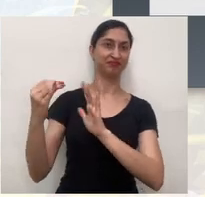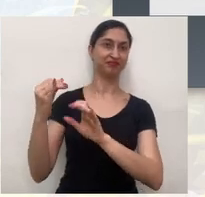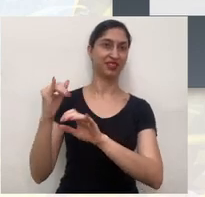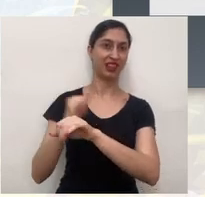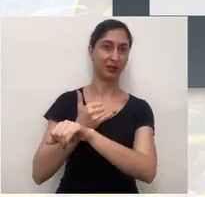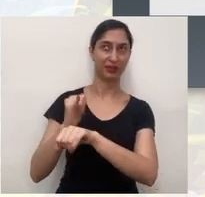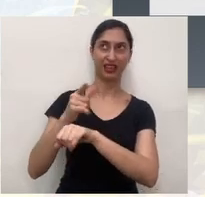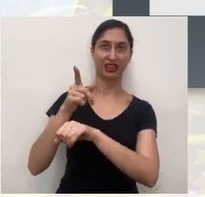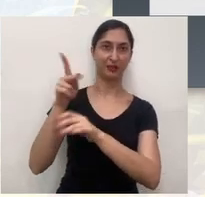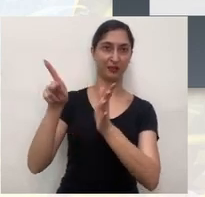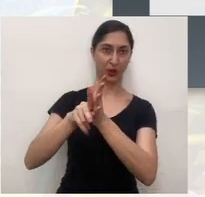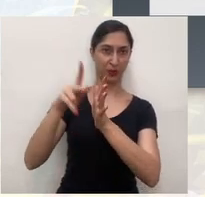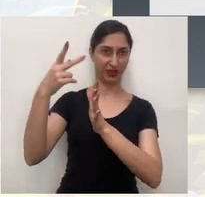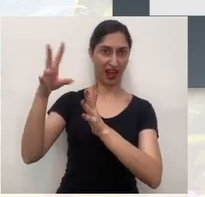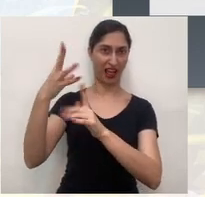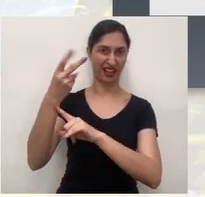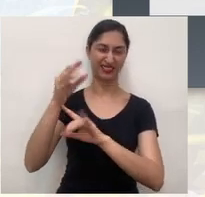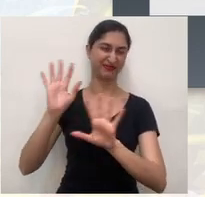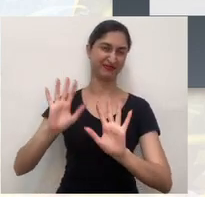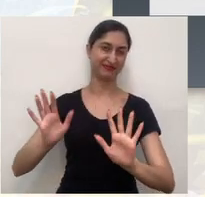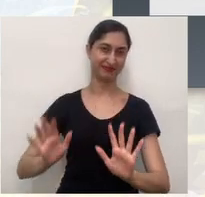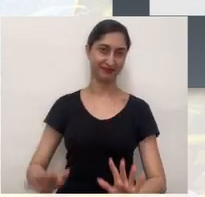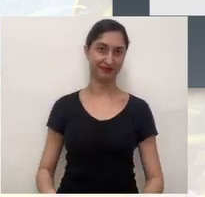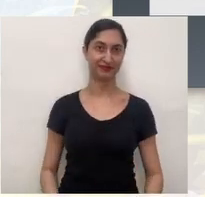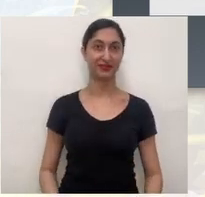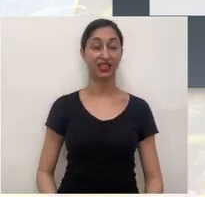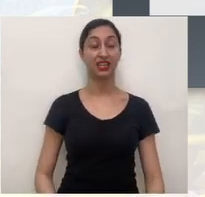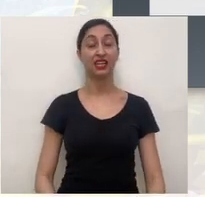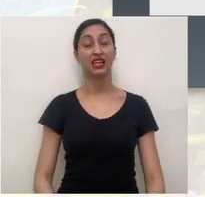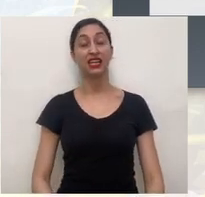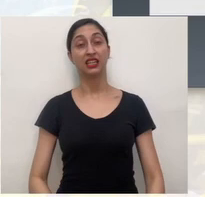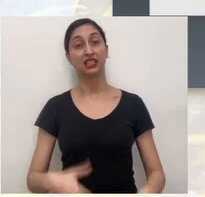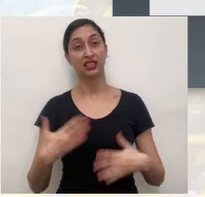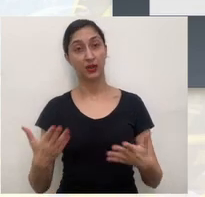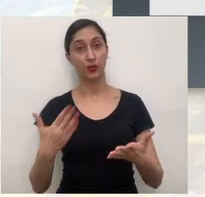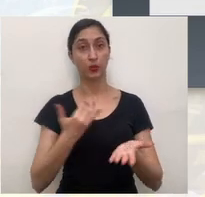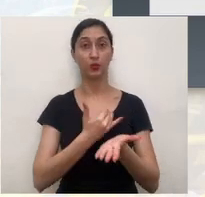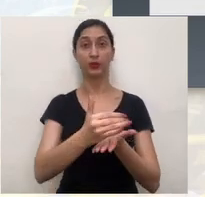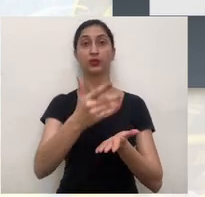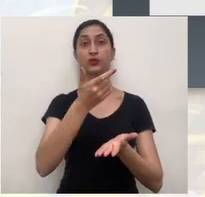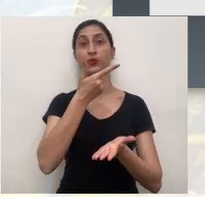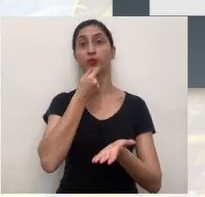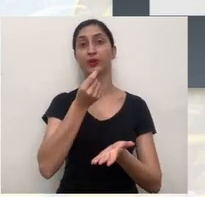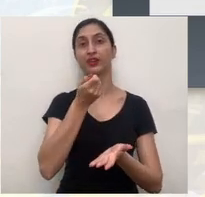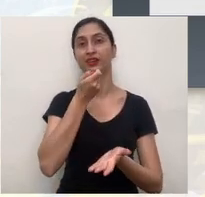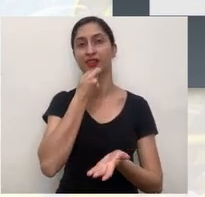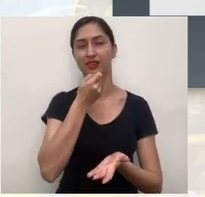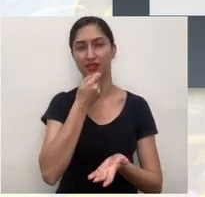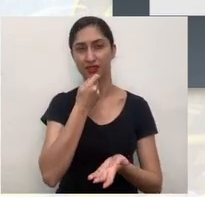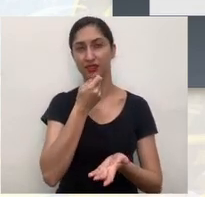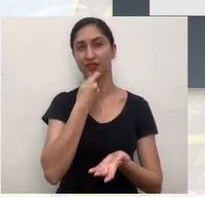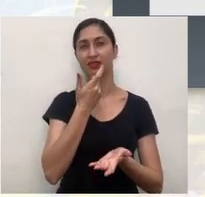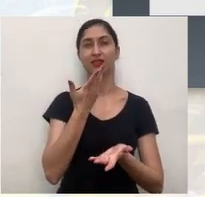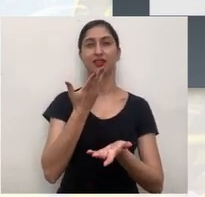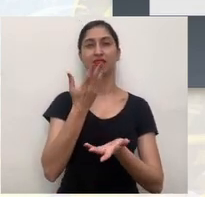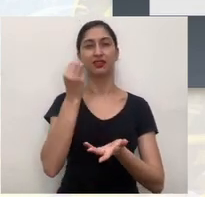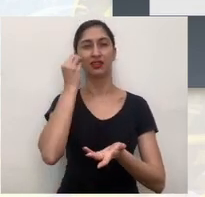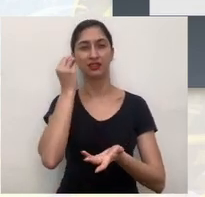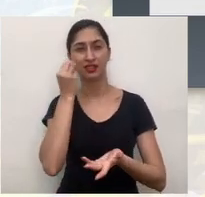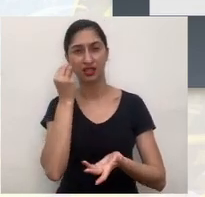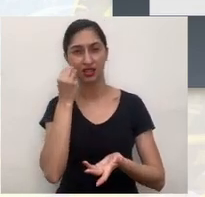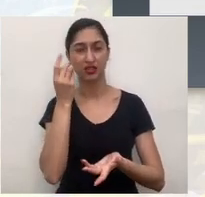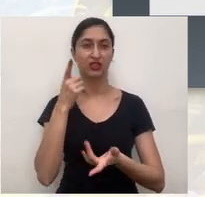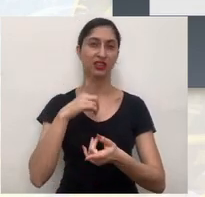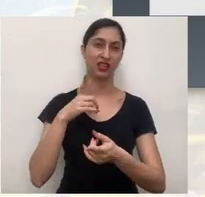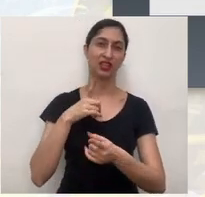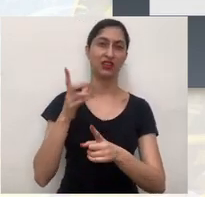um jardim inglês, onde você não tem geometria aparente, também não foi adotada por ele. Embora ele tenha